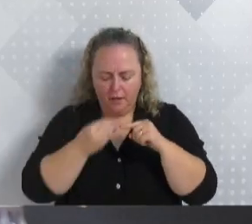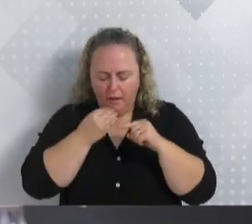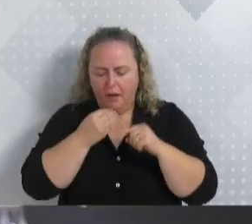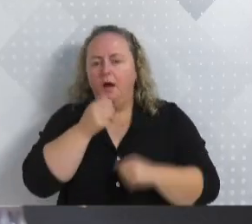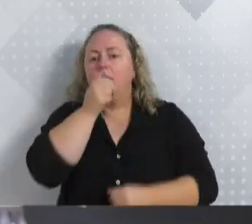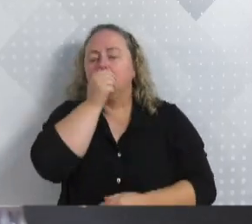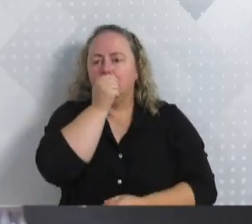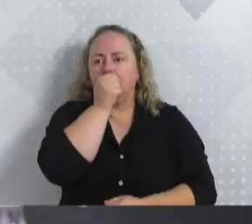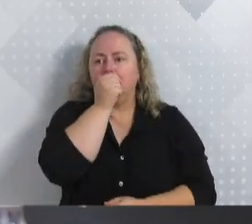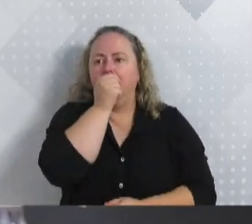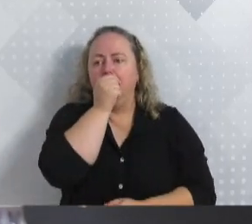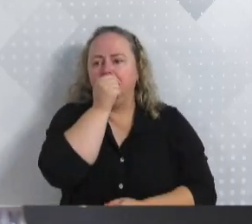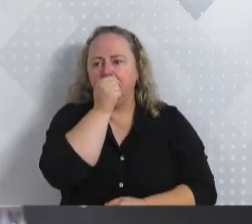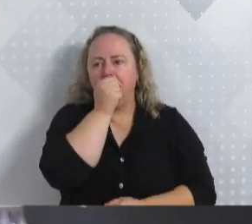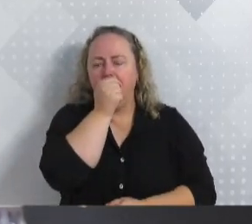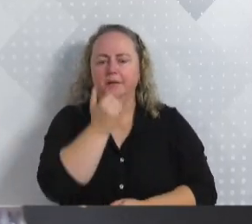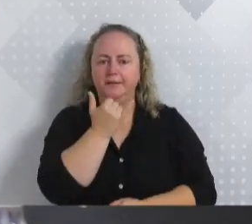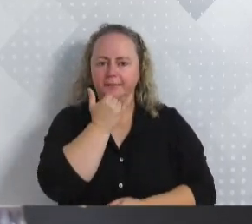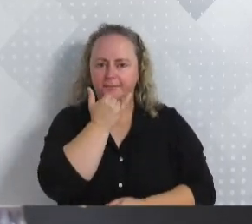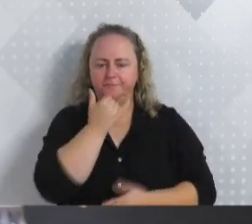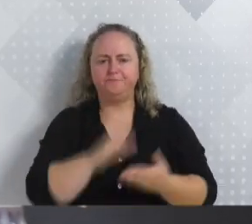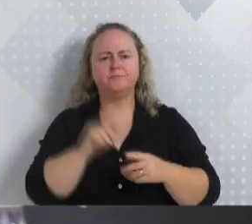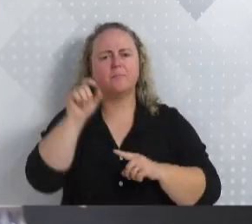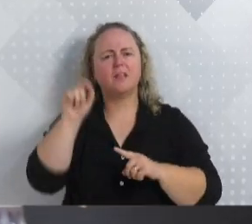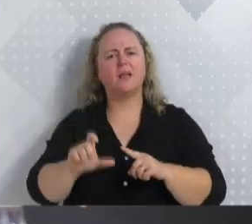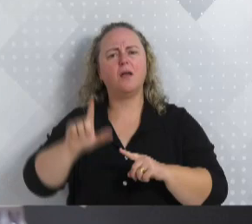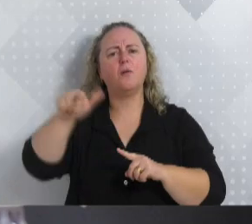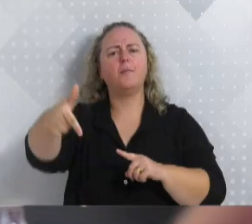Eu me preocupo e pergunto, quem será o próximo?